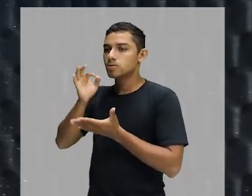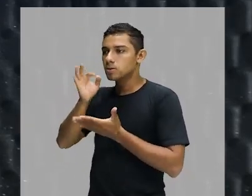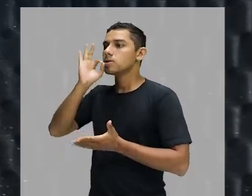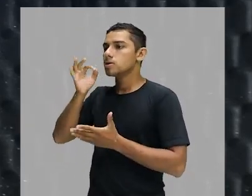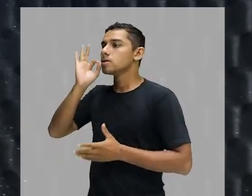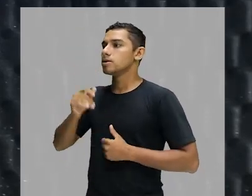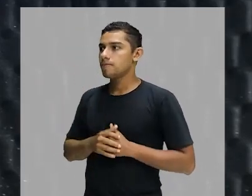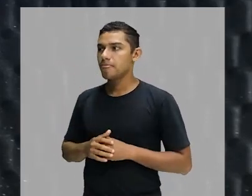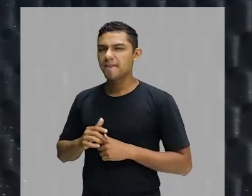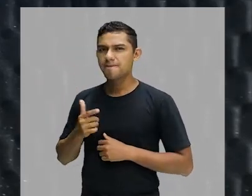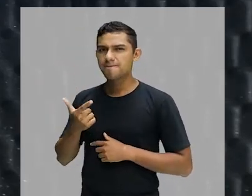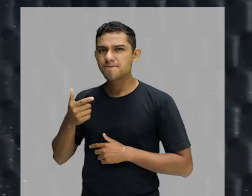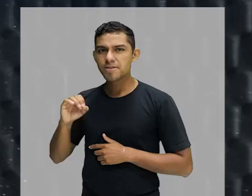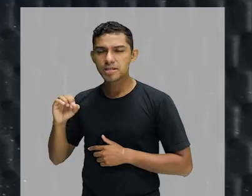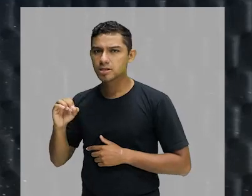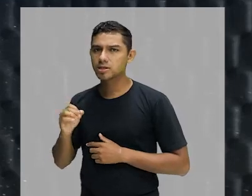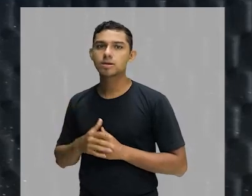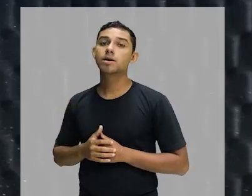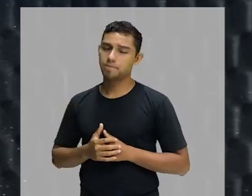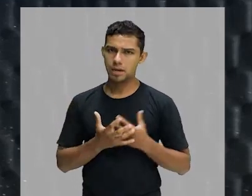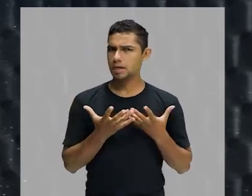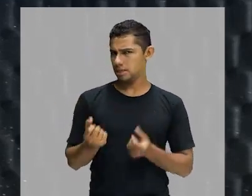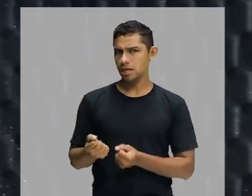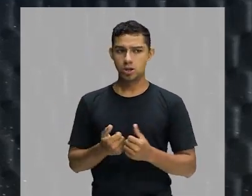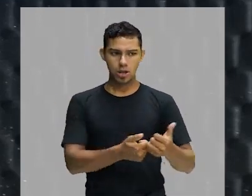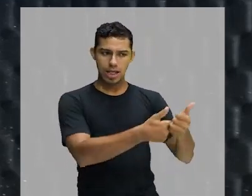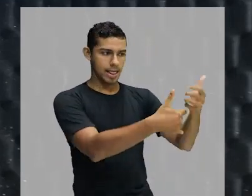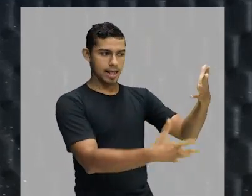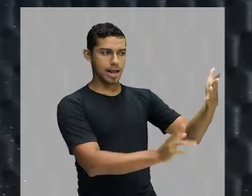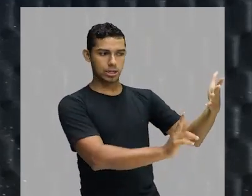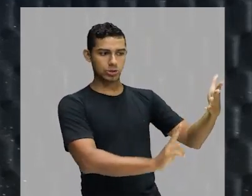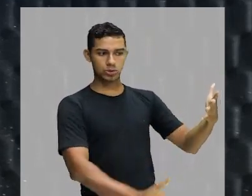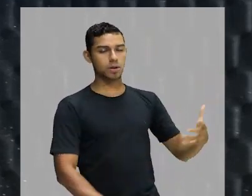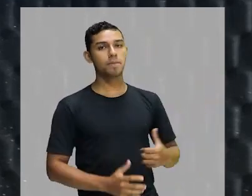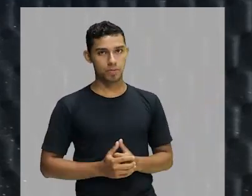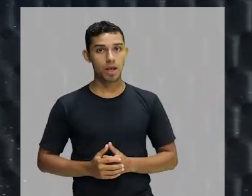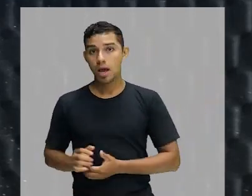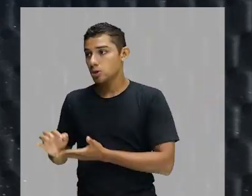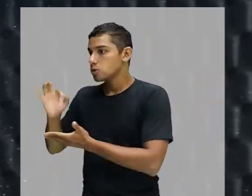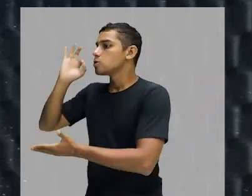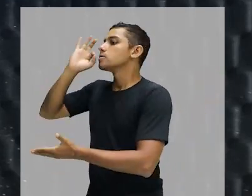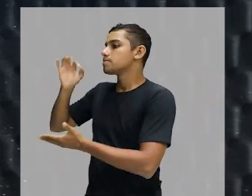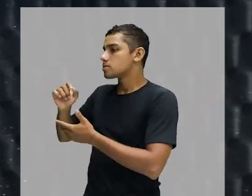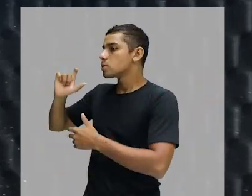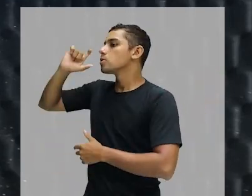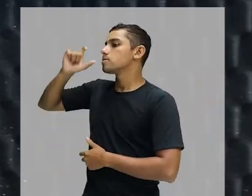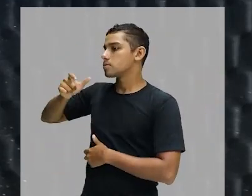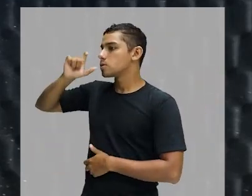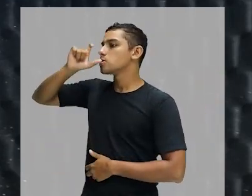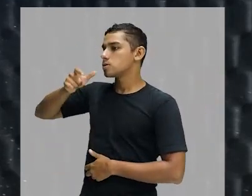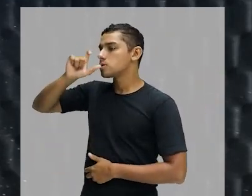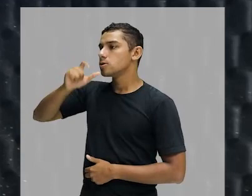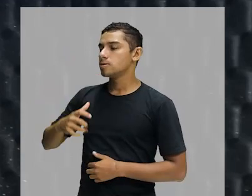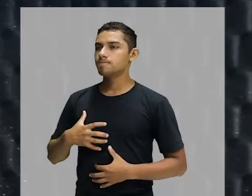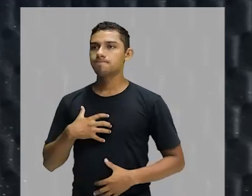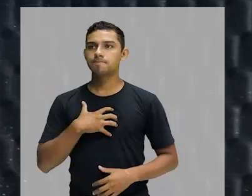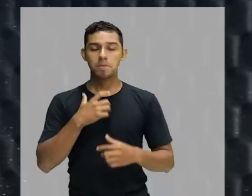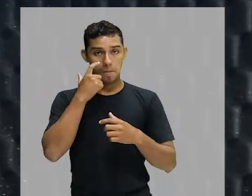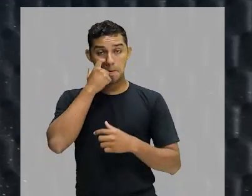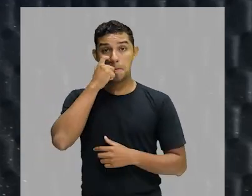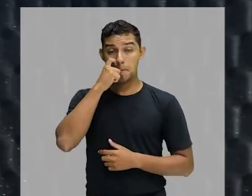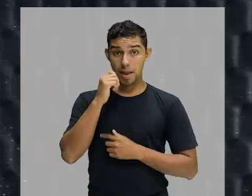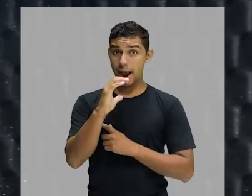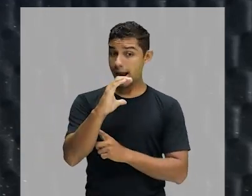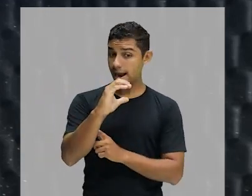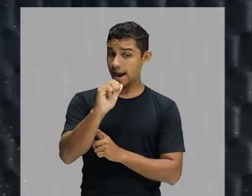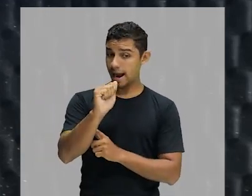que é aceito, não está naquela lista lá de antidopagem. Então ela fez o uso desses 20 copinhos de café, ficou a